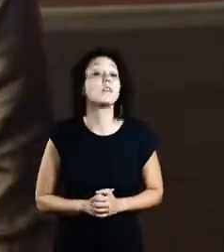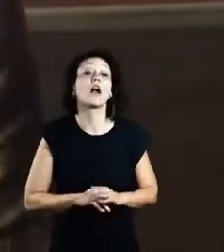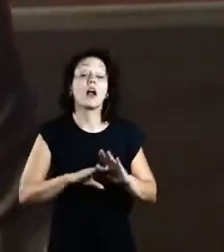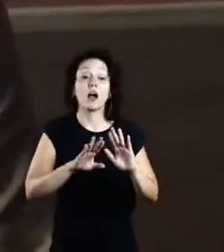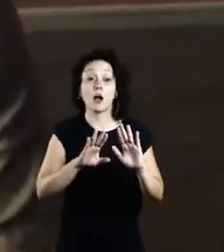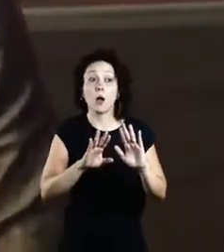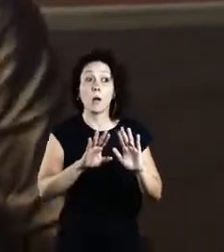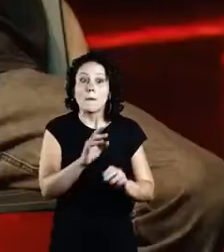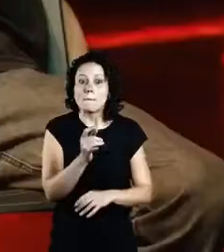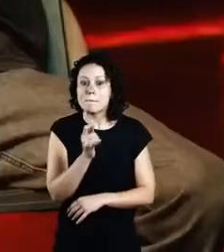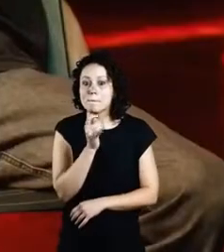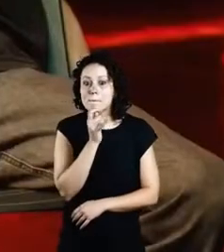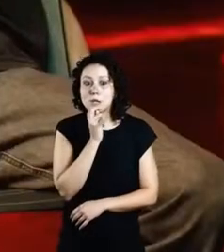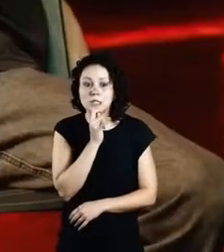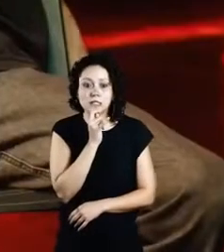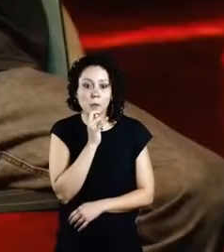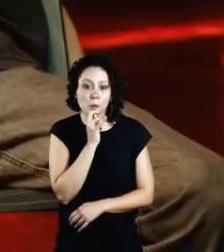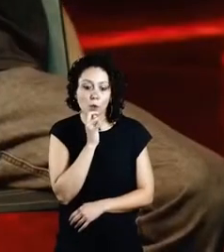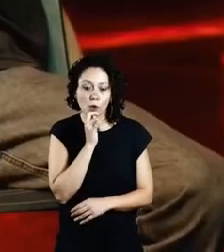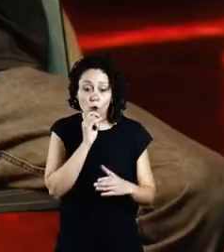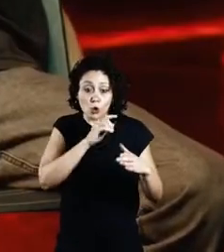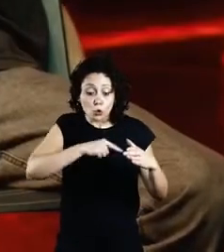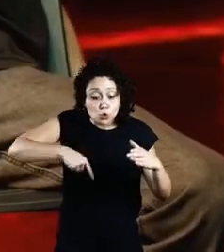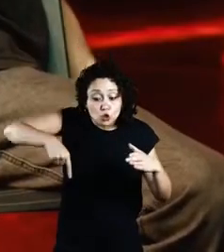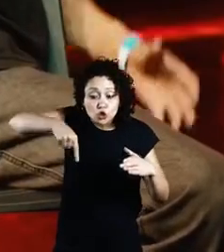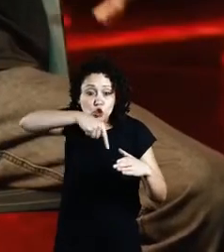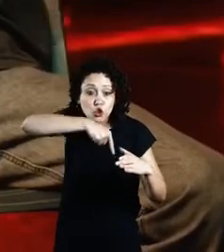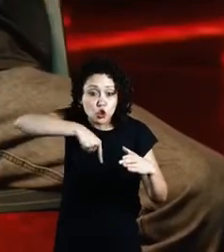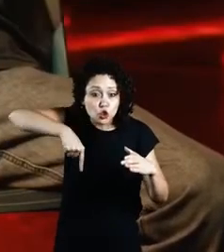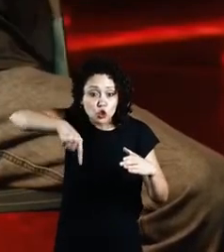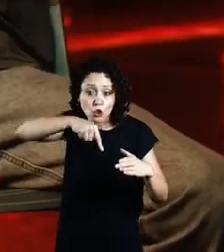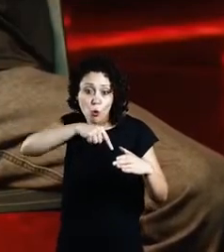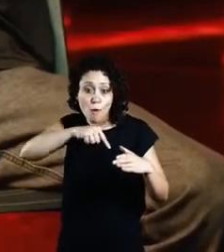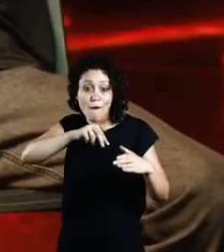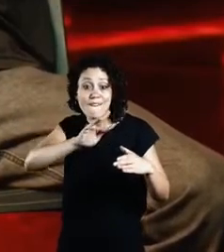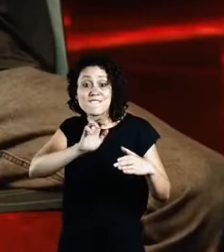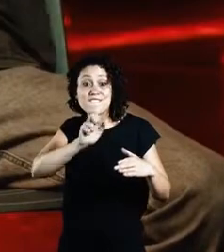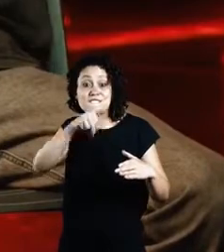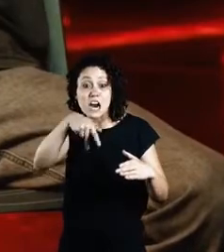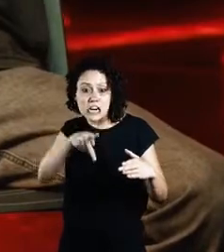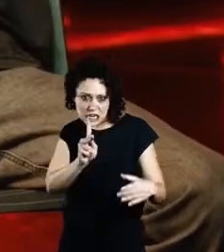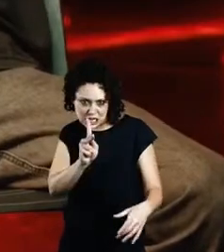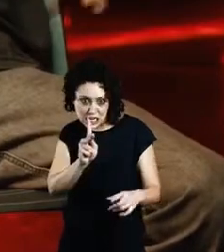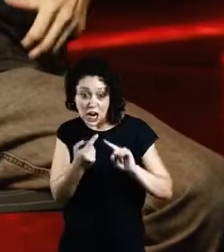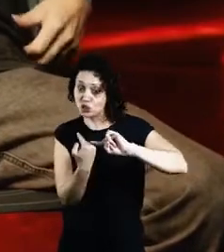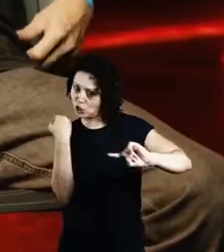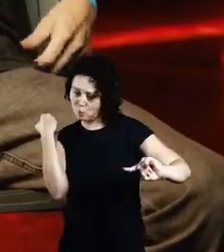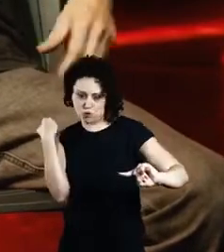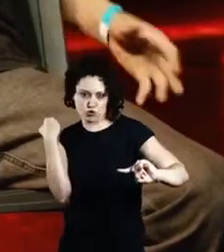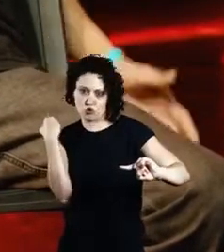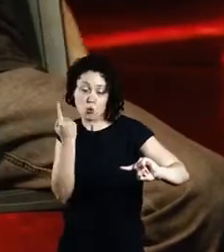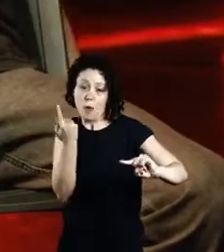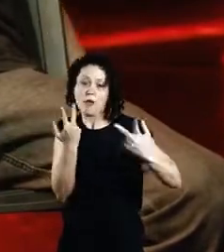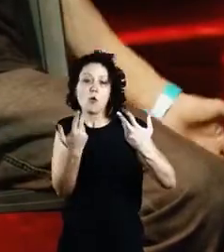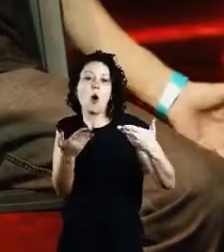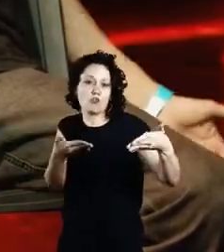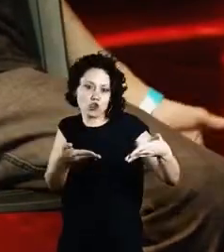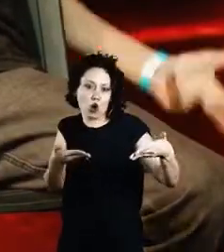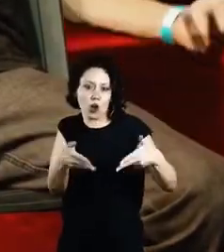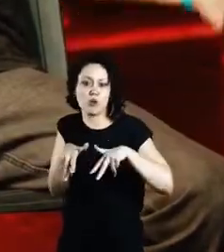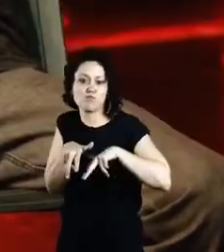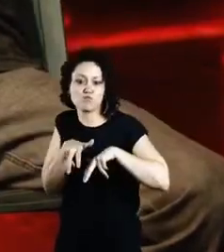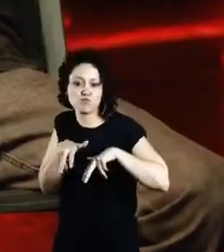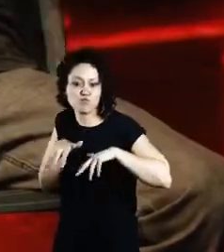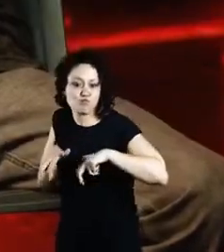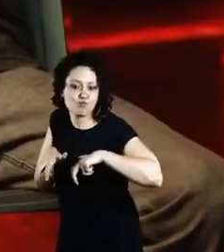ia achar uma música dessa, meu, um disco desse? Você ia procurar um disco de soul, funk, no funk na época, funk original, né? Teve uma vez que eu ouvi eu